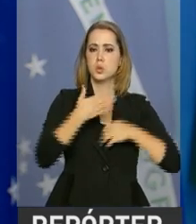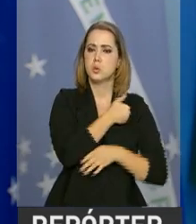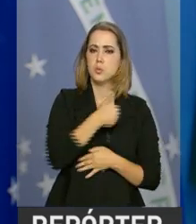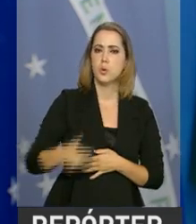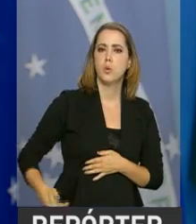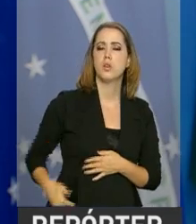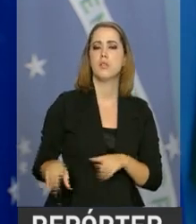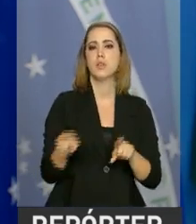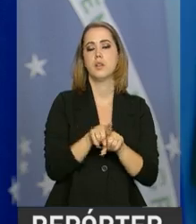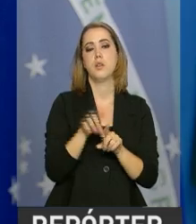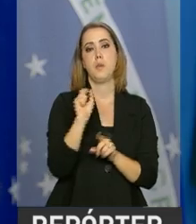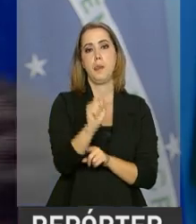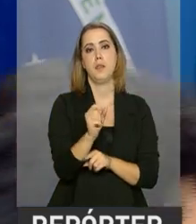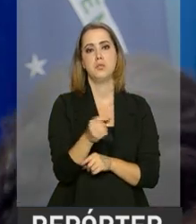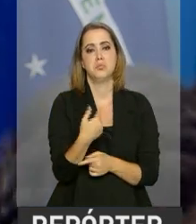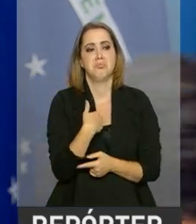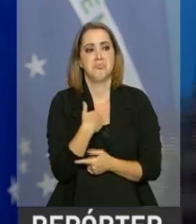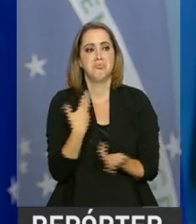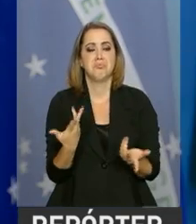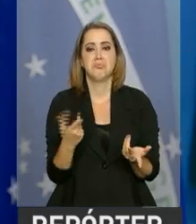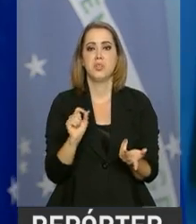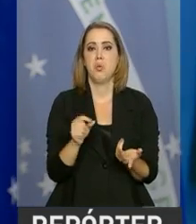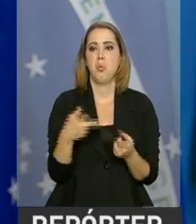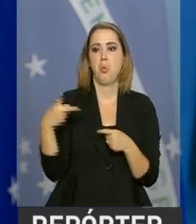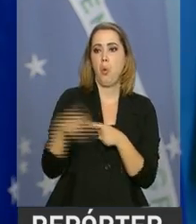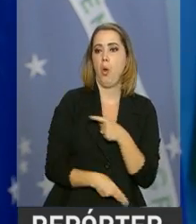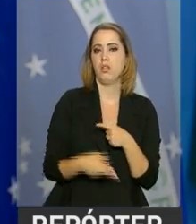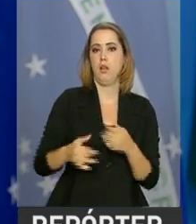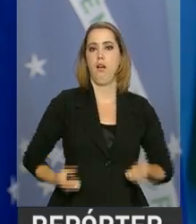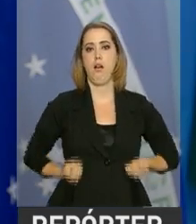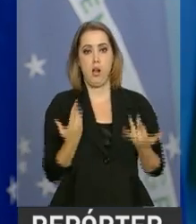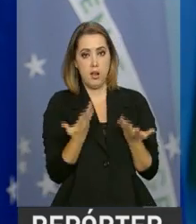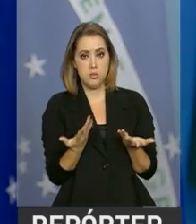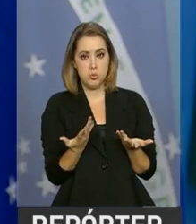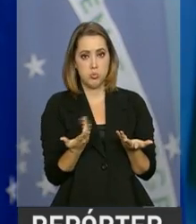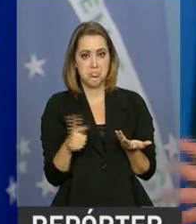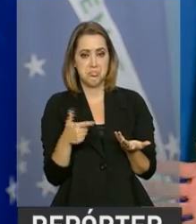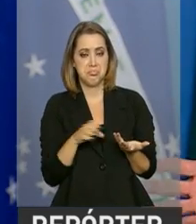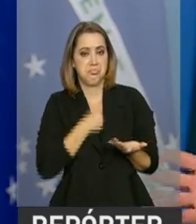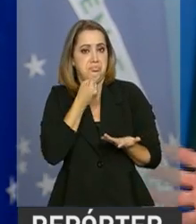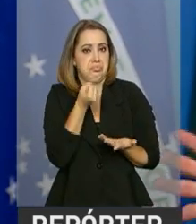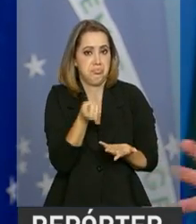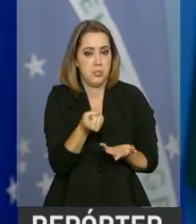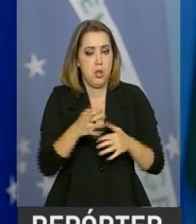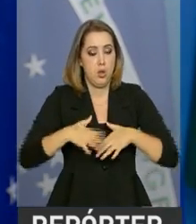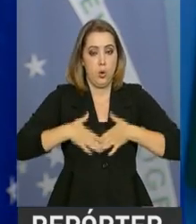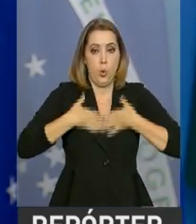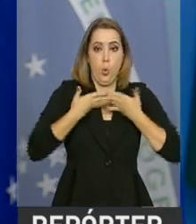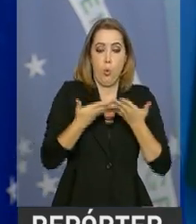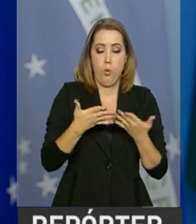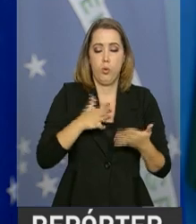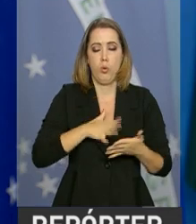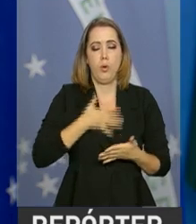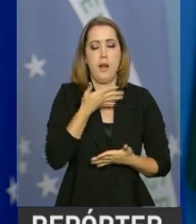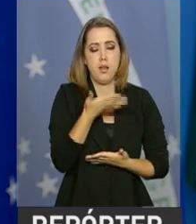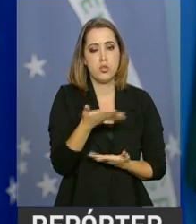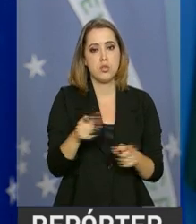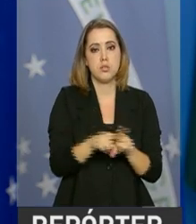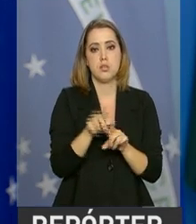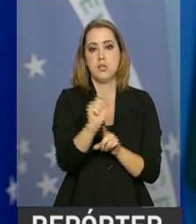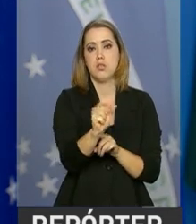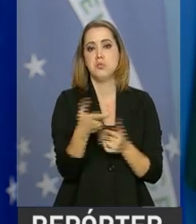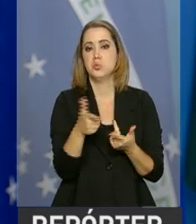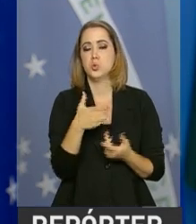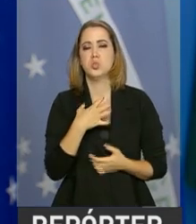não tiver coragem para que que eu vou restringir os gastos num governo de 2 anos e pouco nenhum